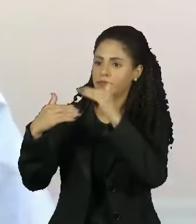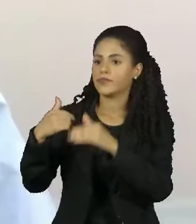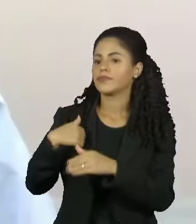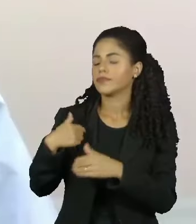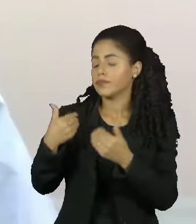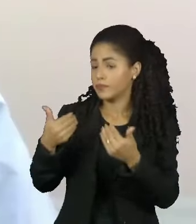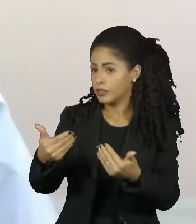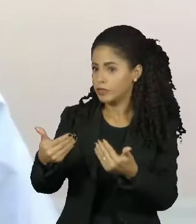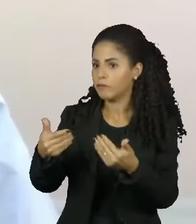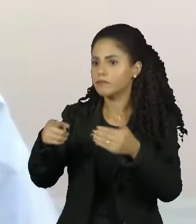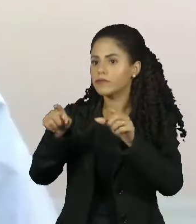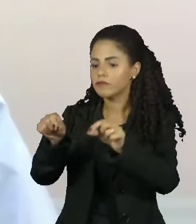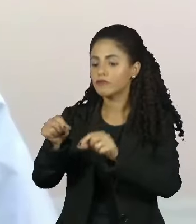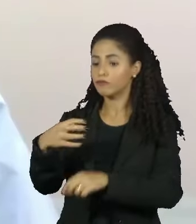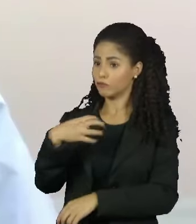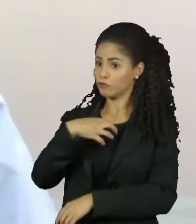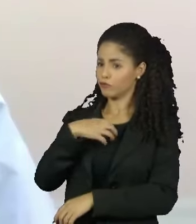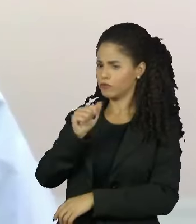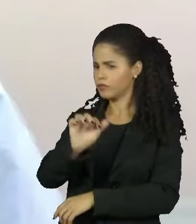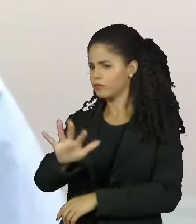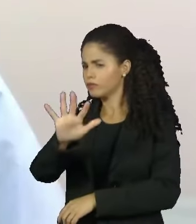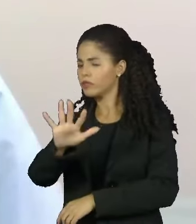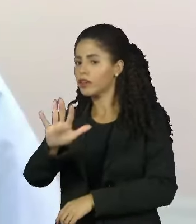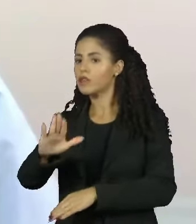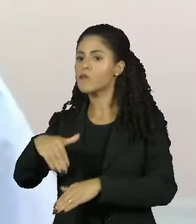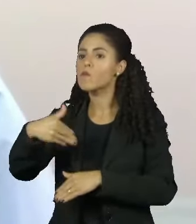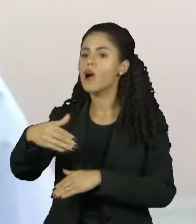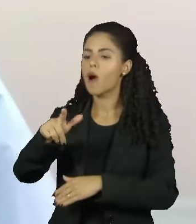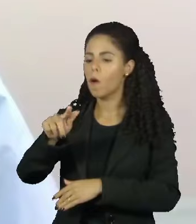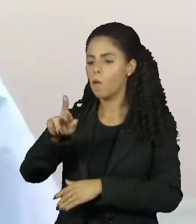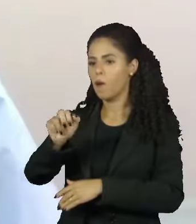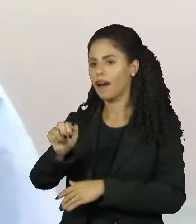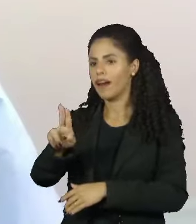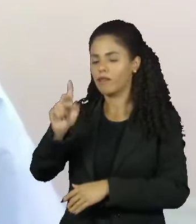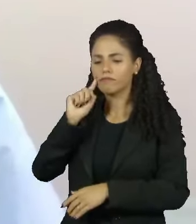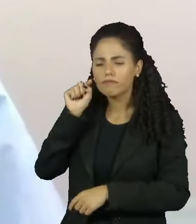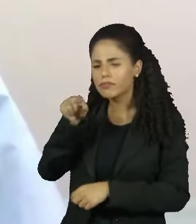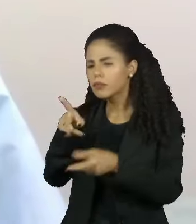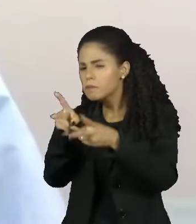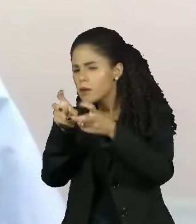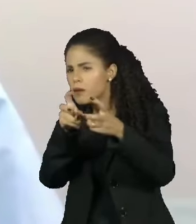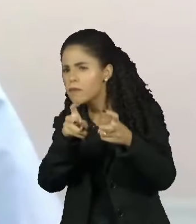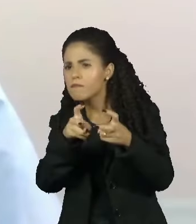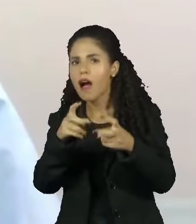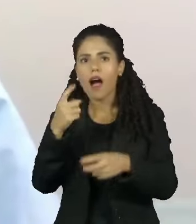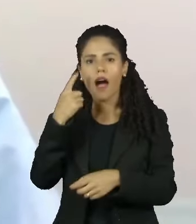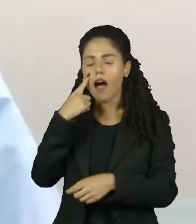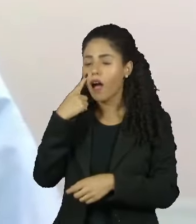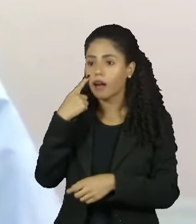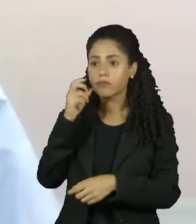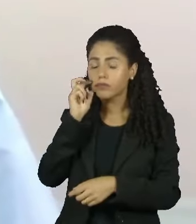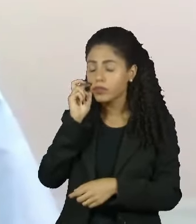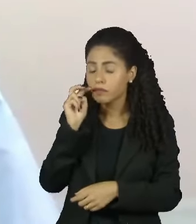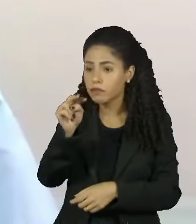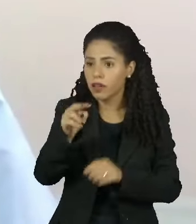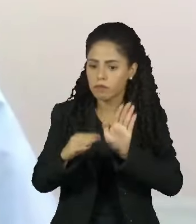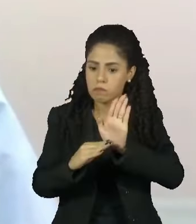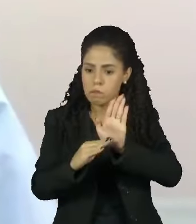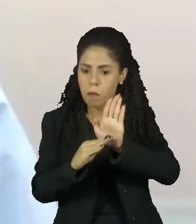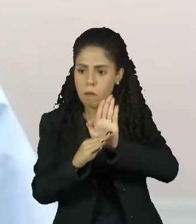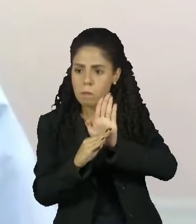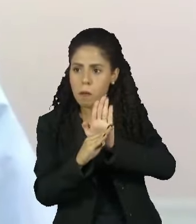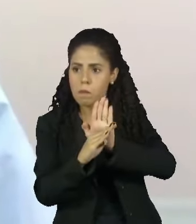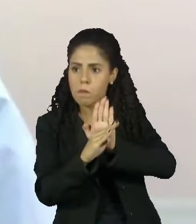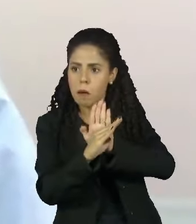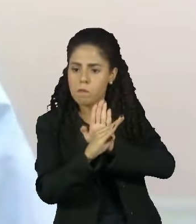que o estágio, pelo grau de conhecimento que se tem, é assim, foi exponencial a